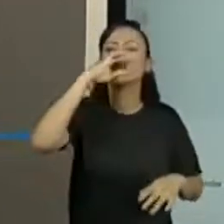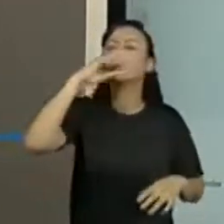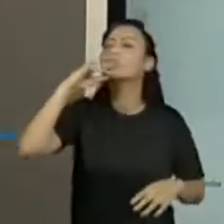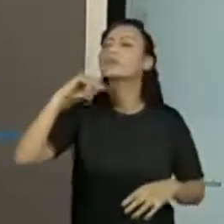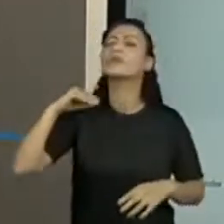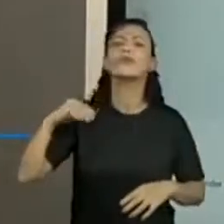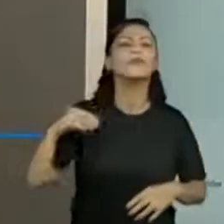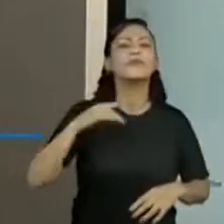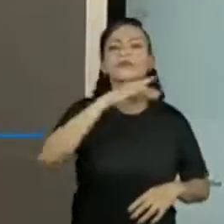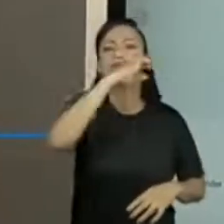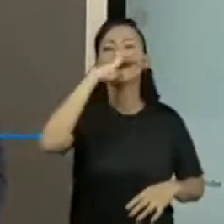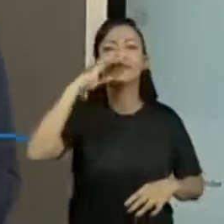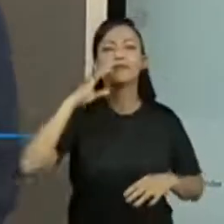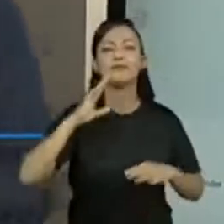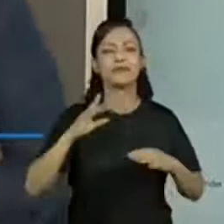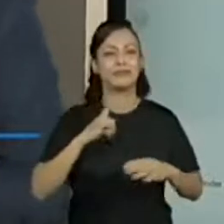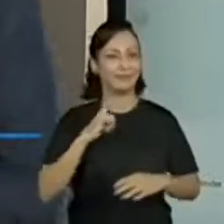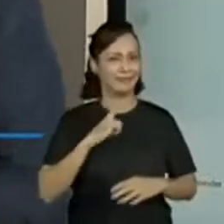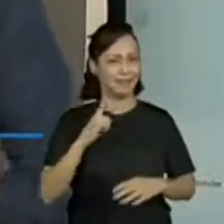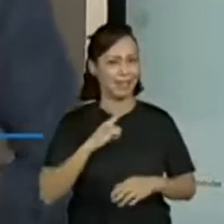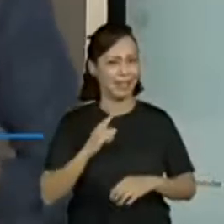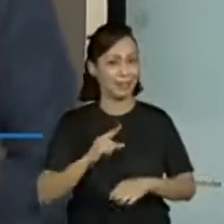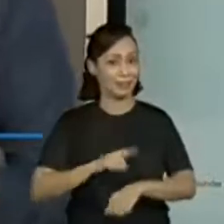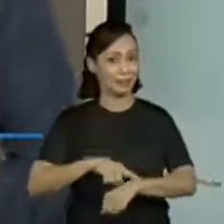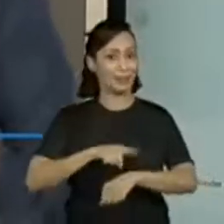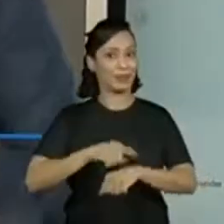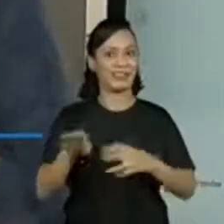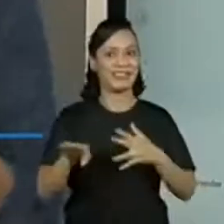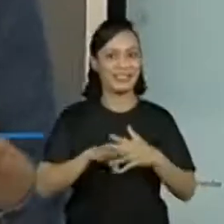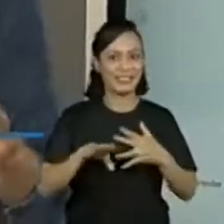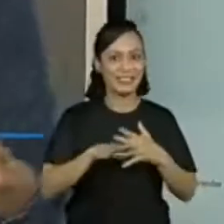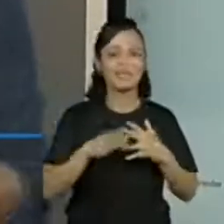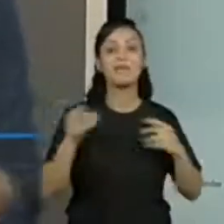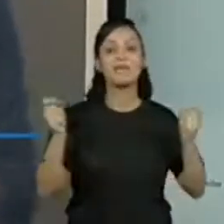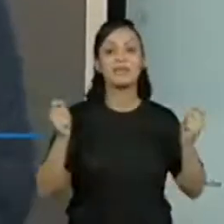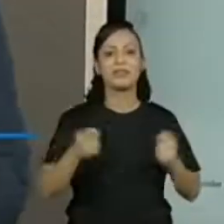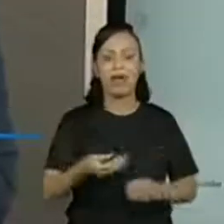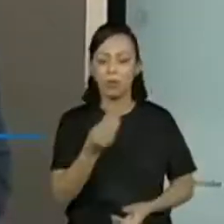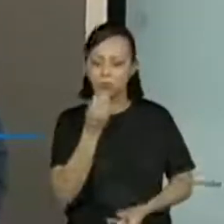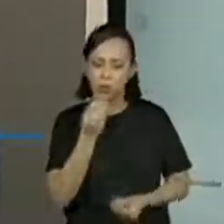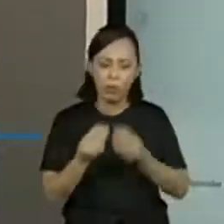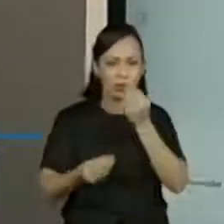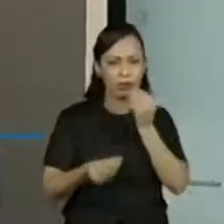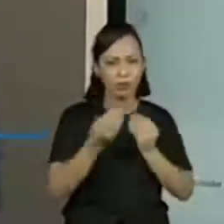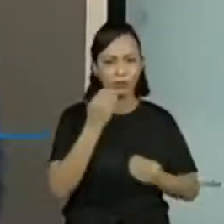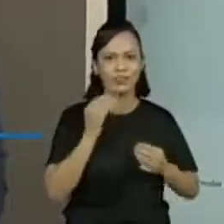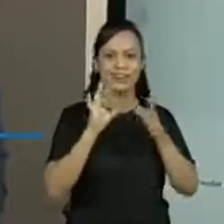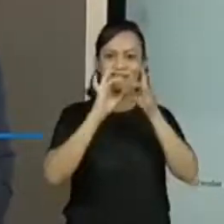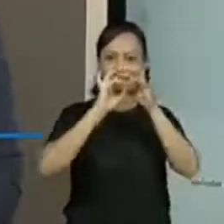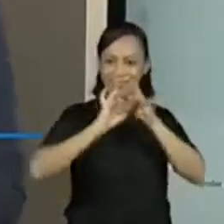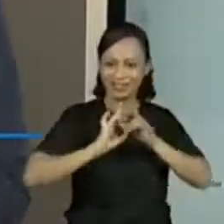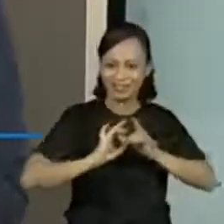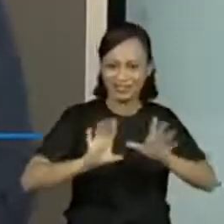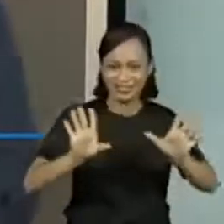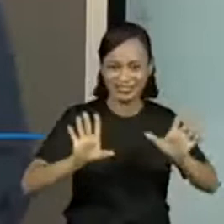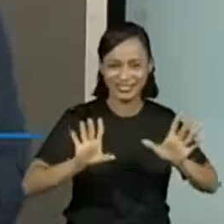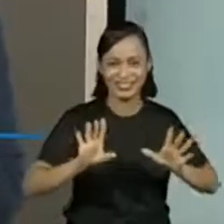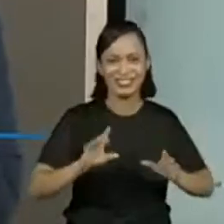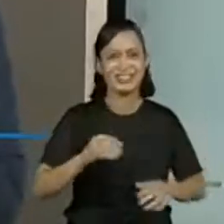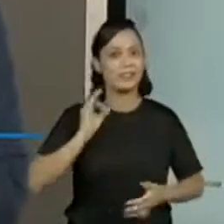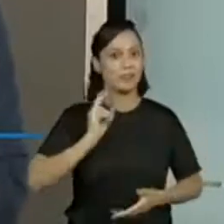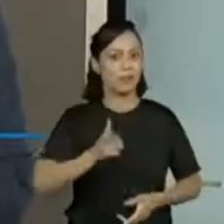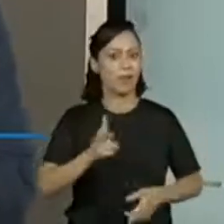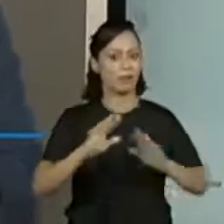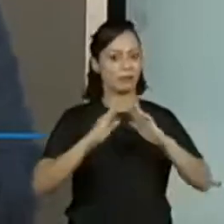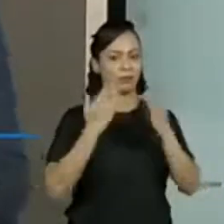espalha pela escola toda até chegar o momento da hora do recreio lá do nosso intervalo e vocês vão lá saborear tudo